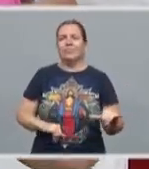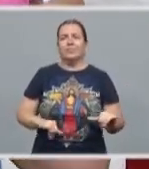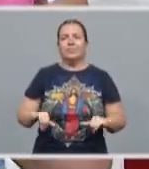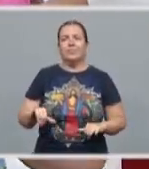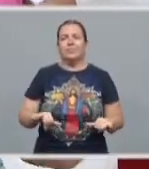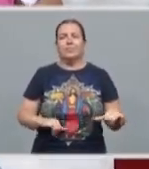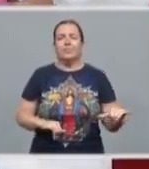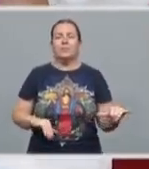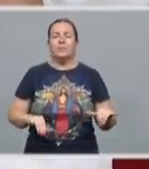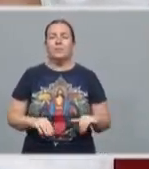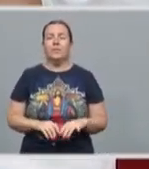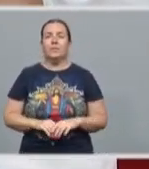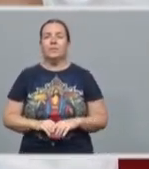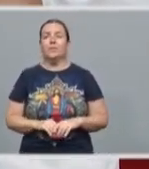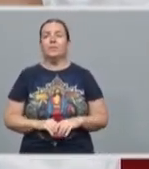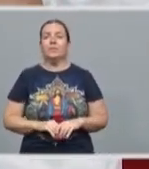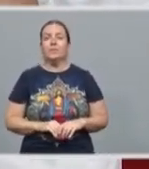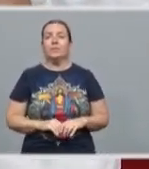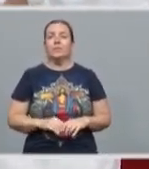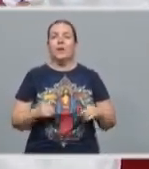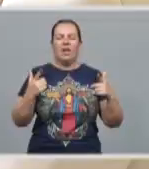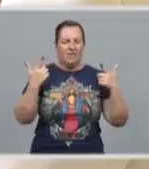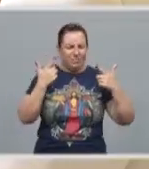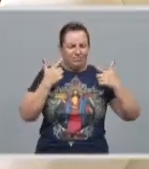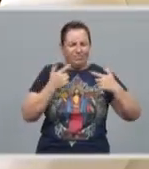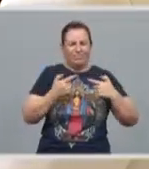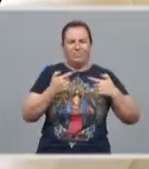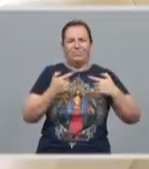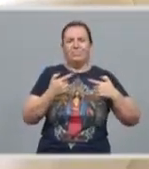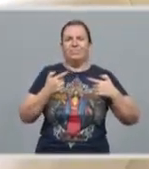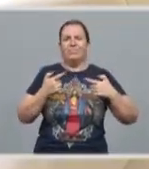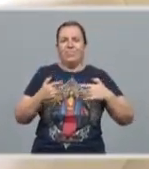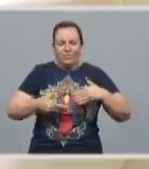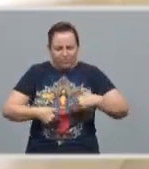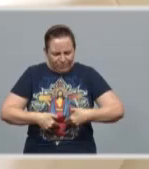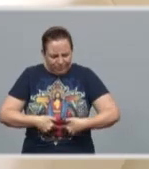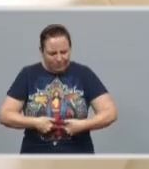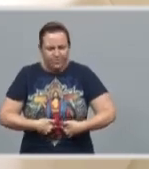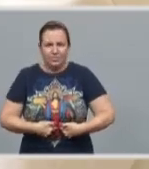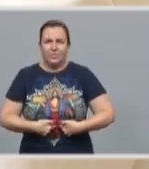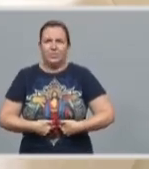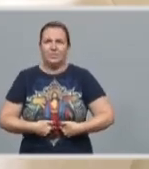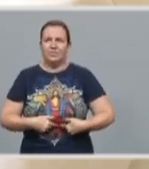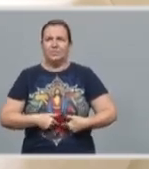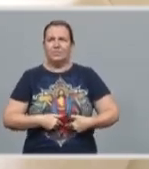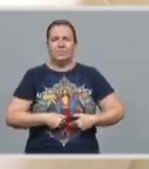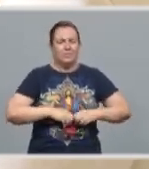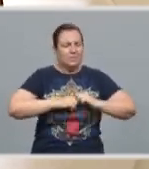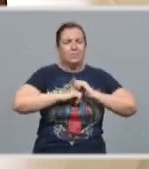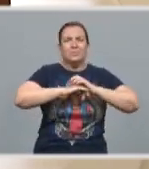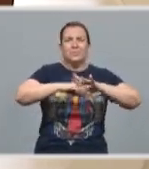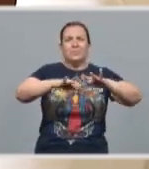cruéis, a guerra e fome por todo